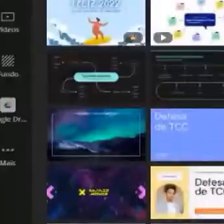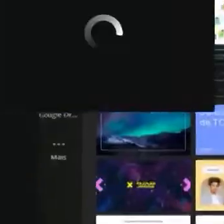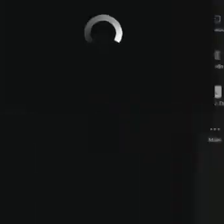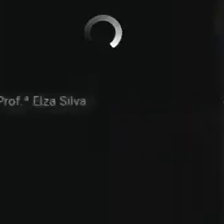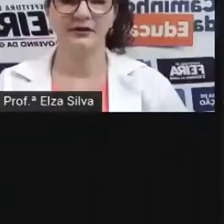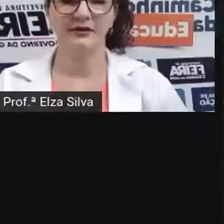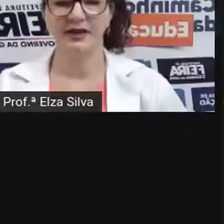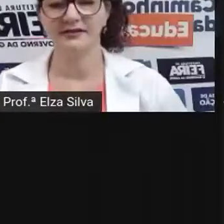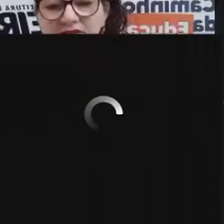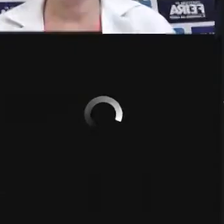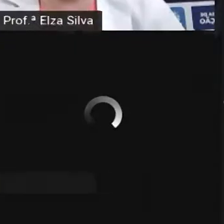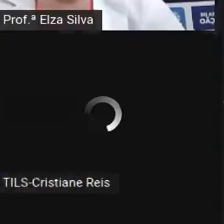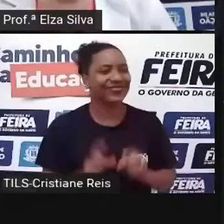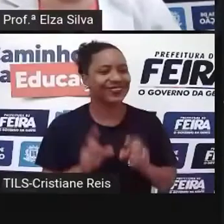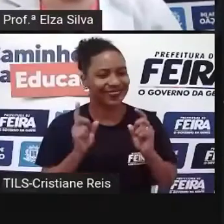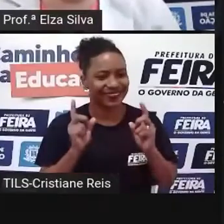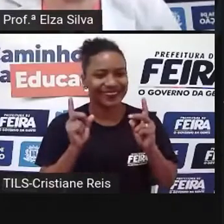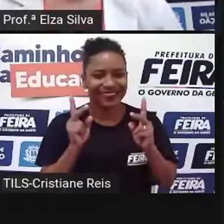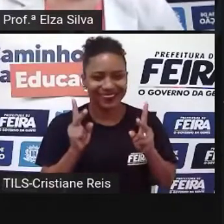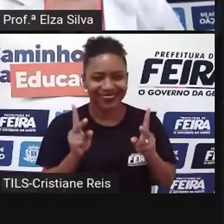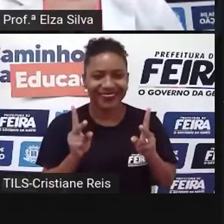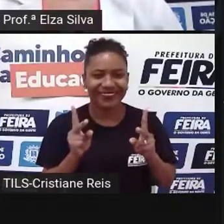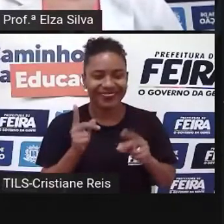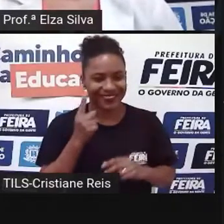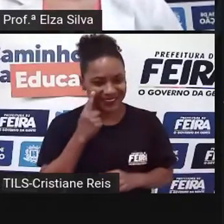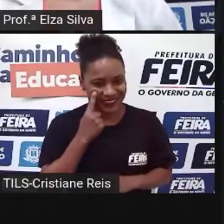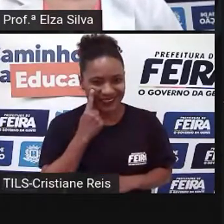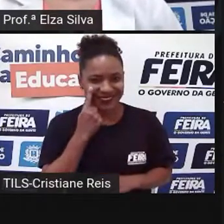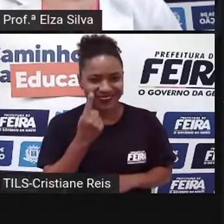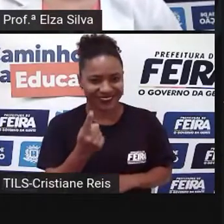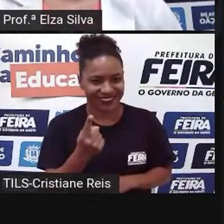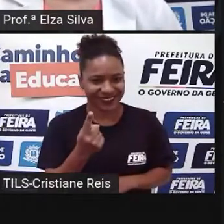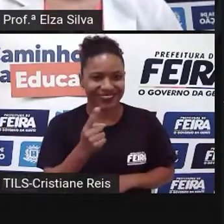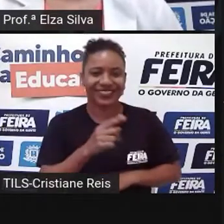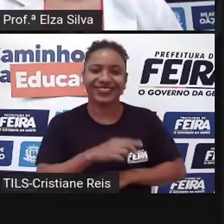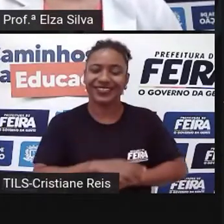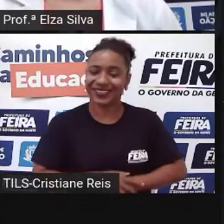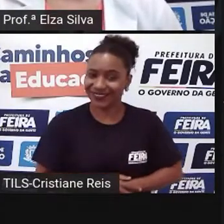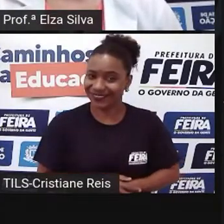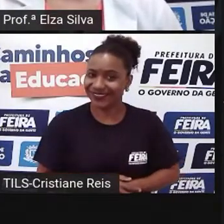A CIDADE BRASIL